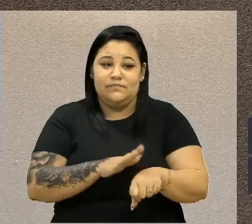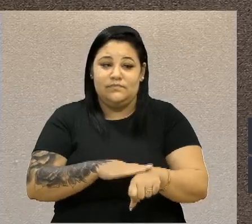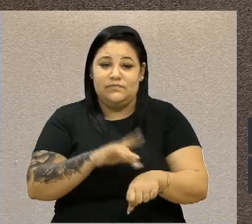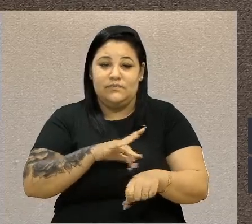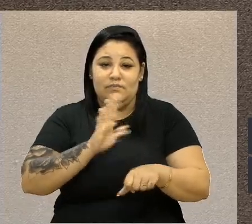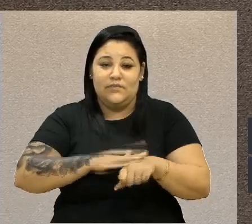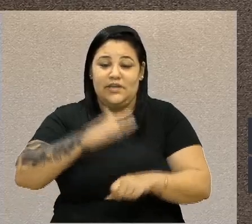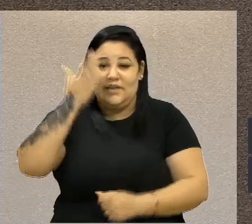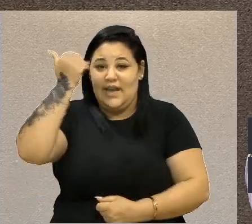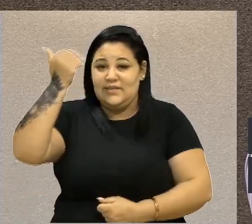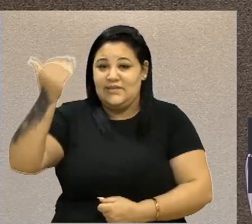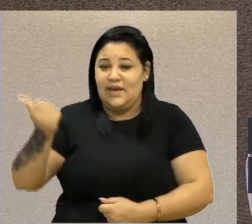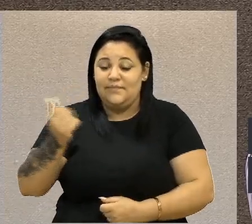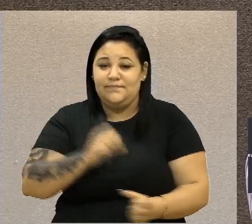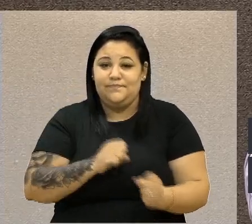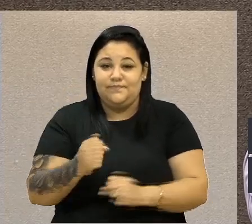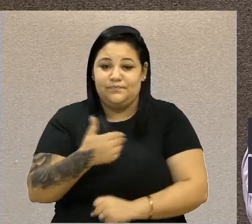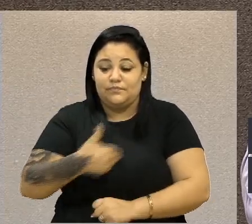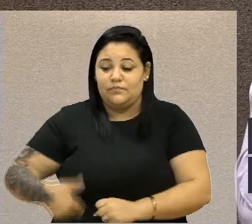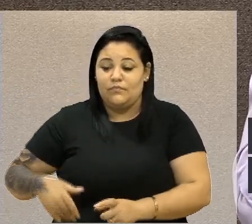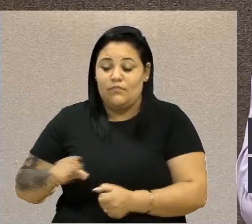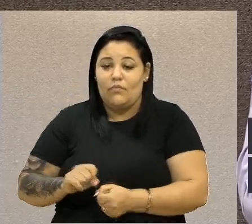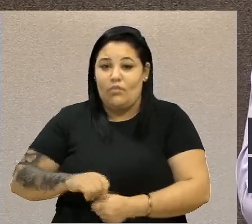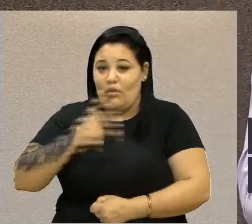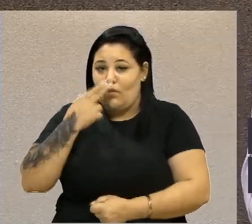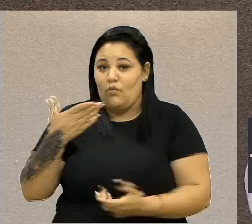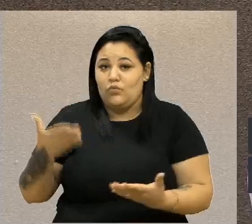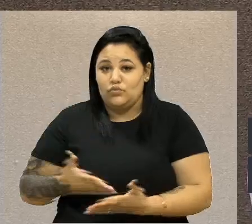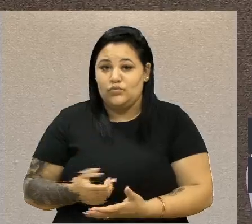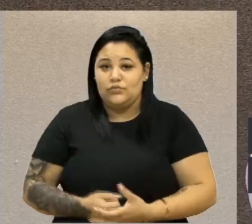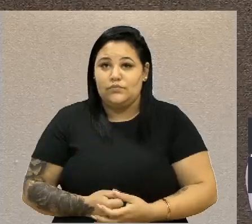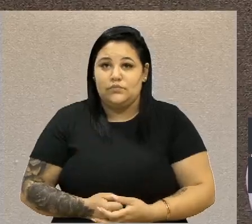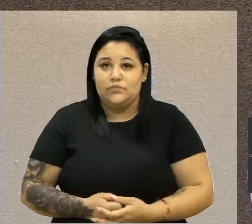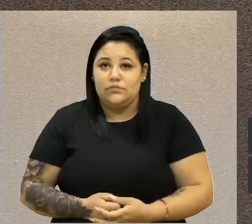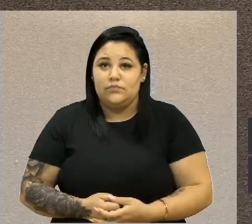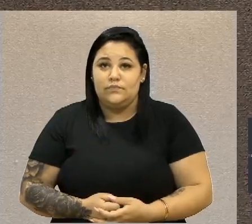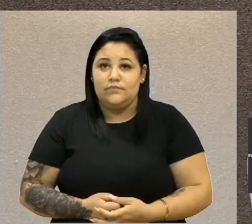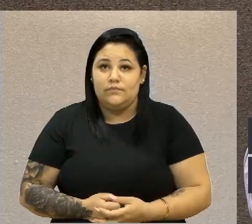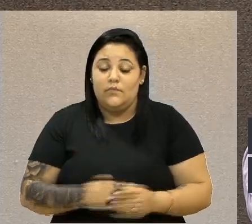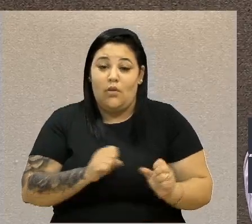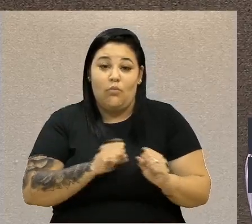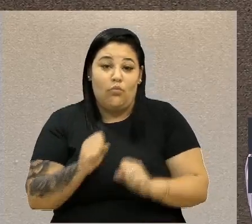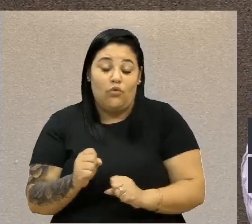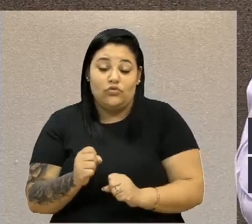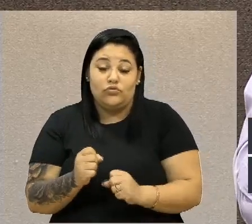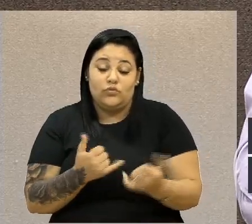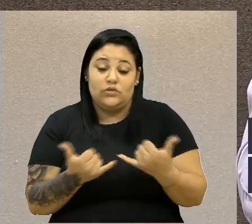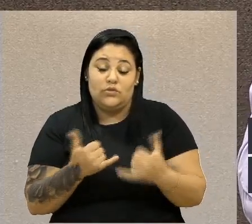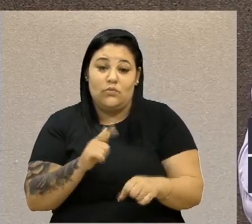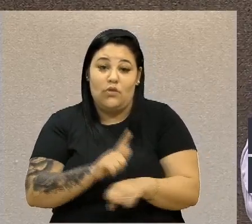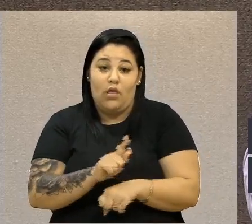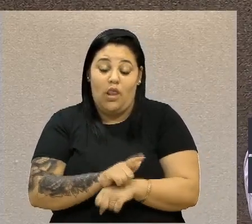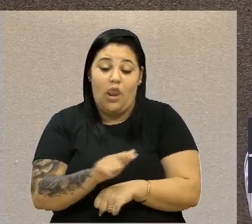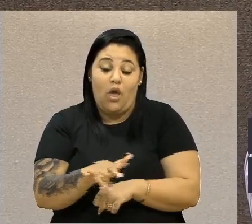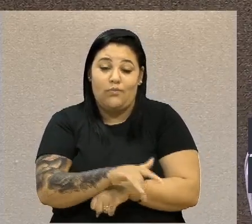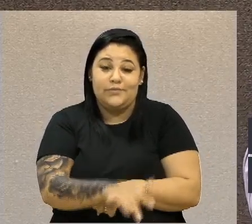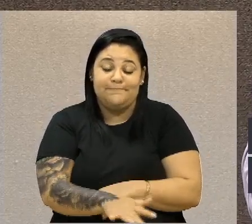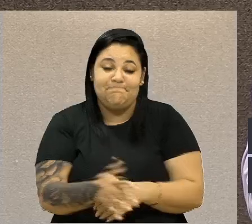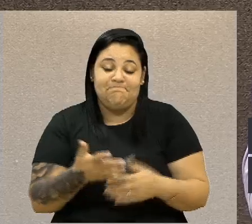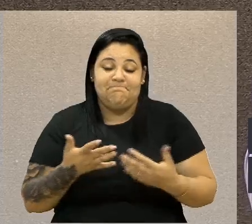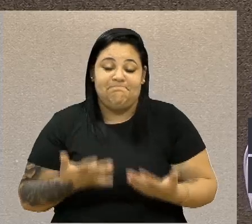que o poder público está fazendo hoje. E pode ser exportado isso aqui para Galópolis, que está caindo de maduro, para que